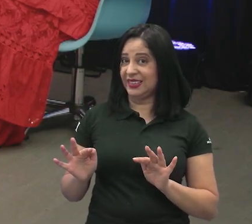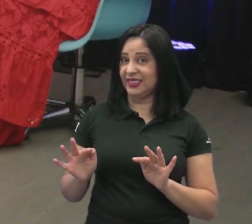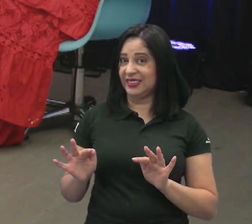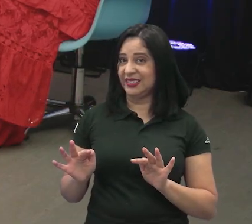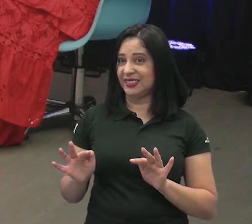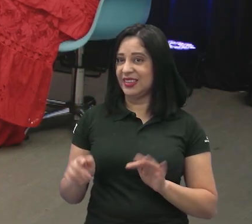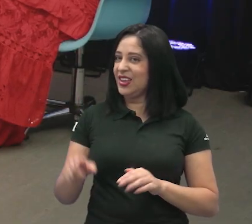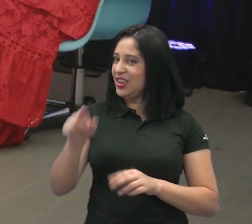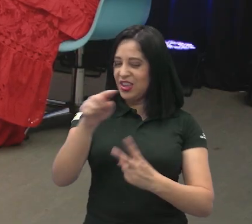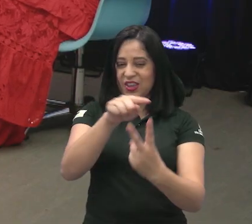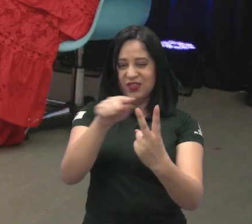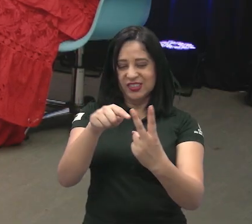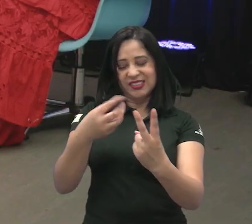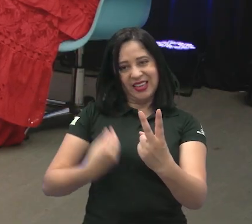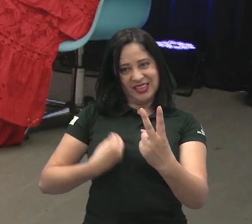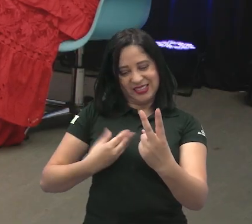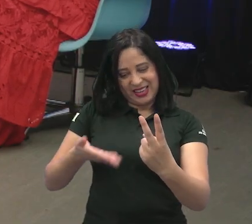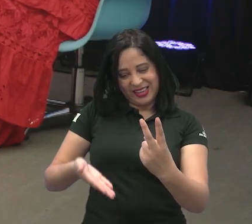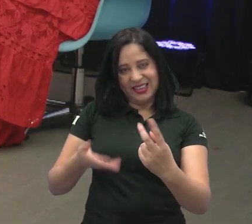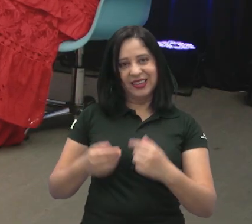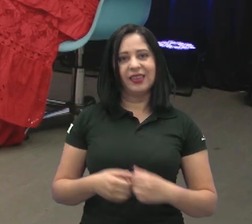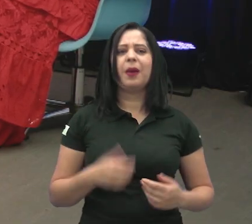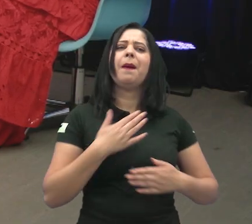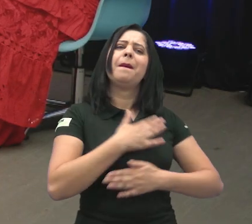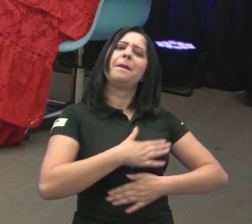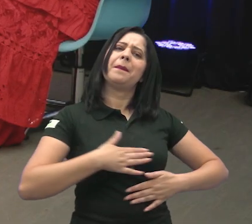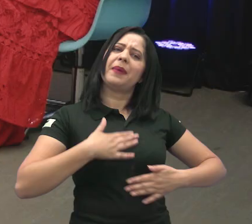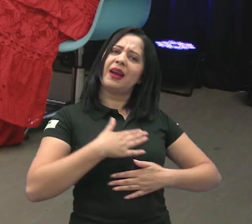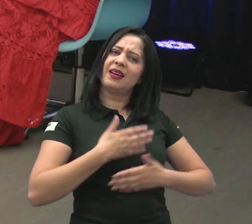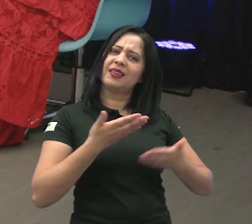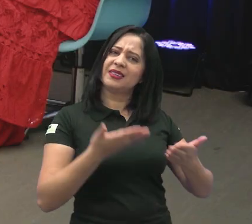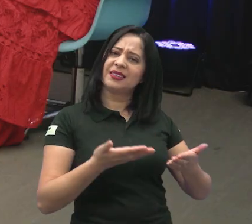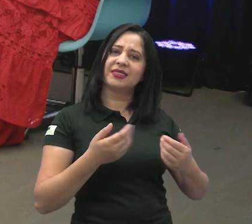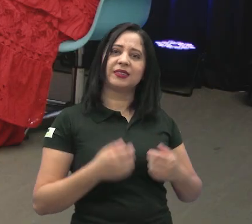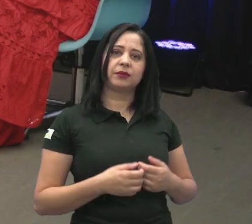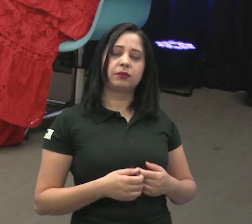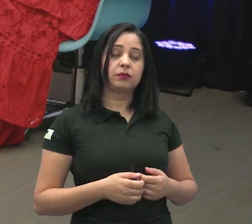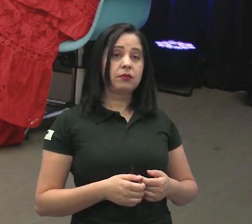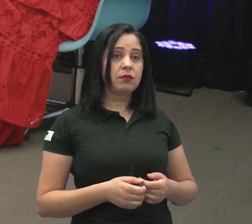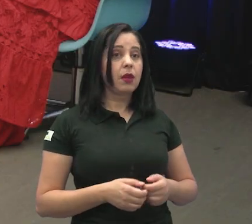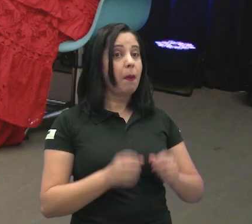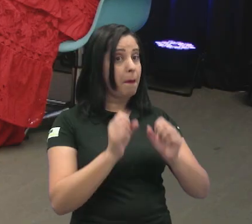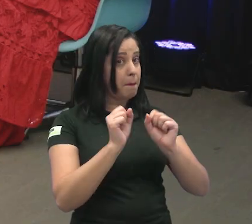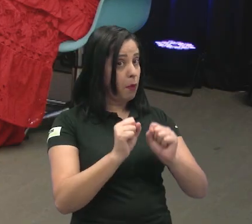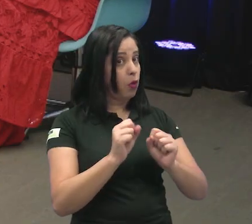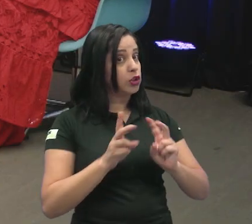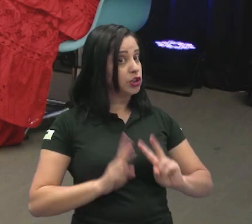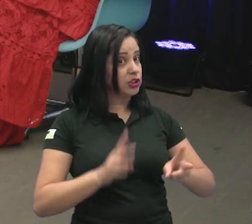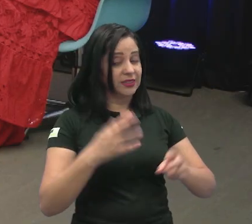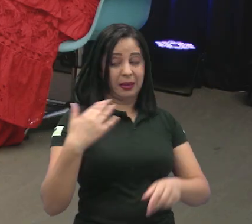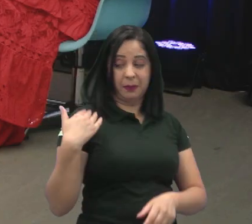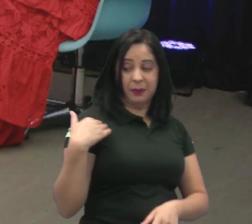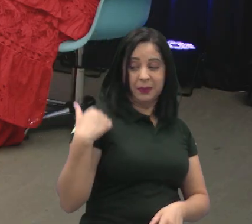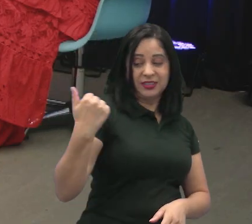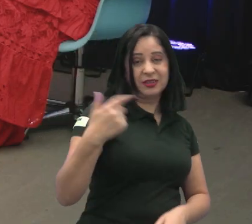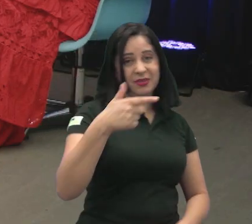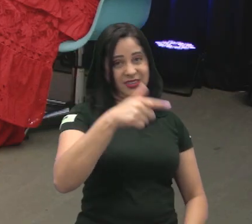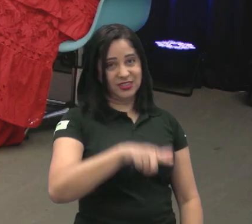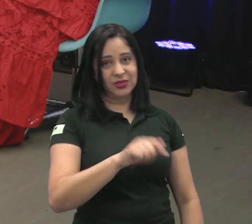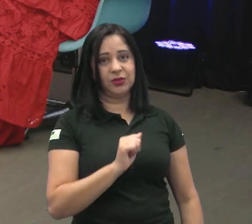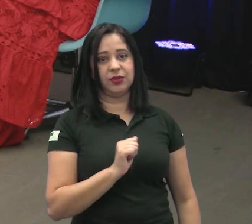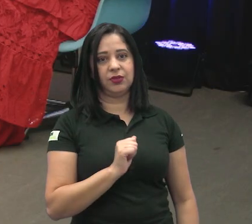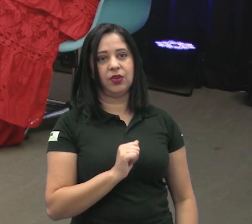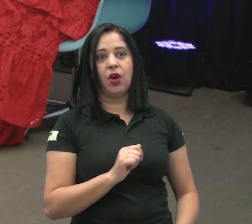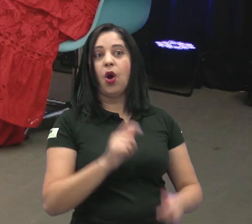fazer parte dessa equipe e poder receber vocês aqui no Inspiração. O prazer foi todo meu e sempre que precisar, estou à